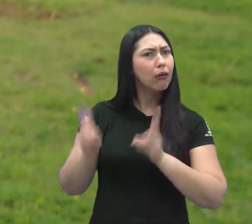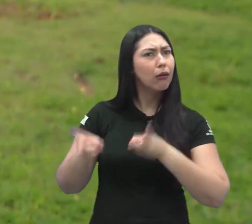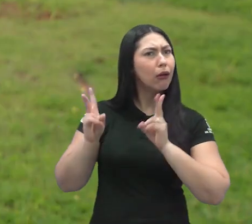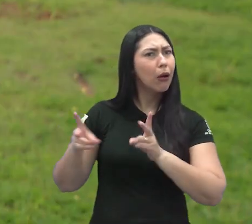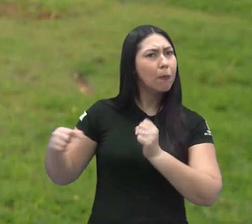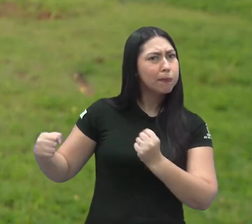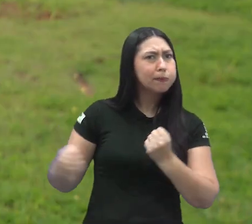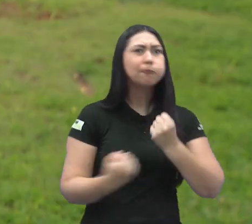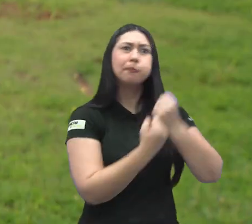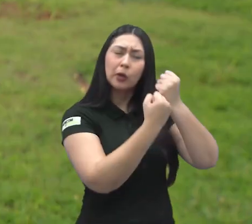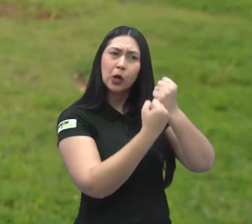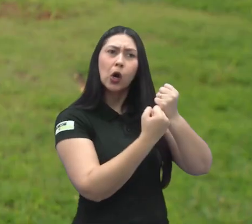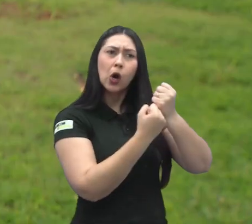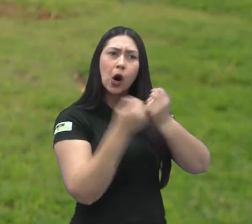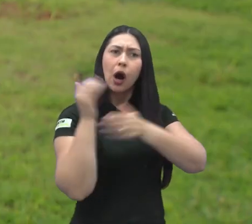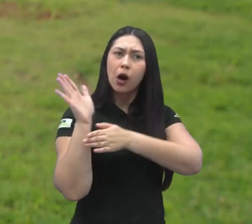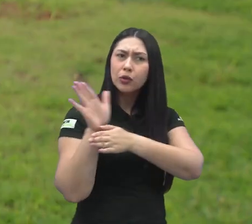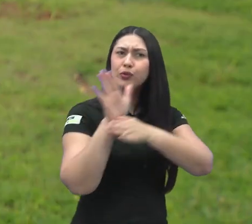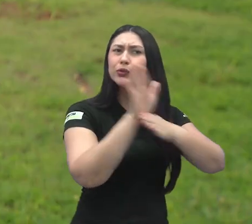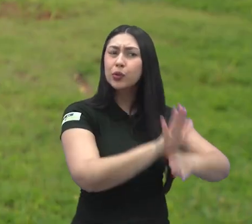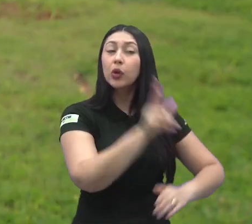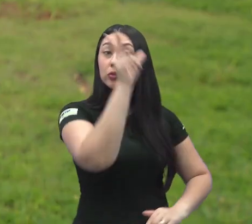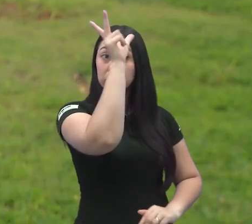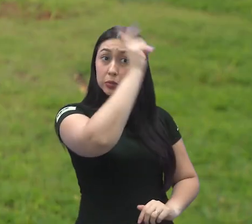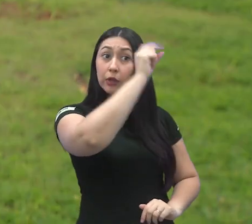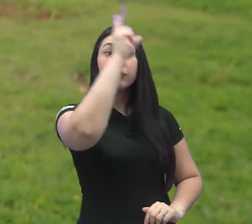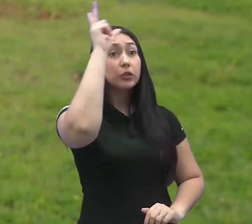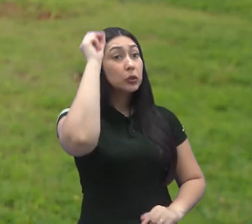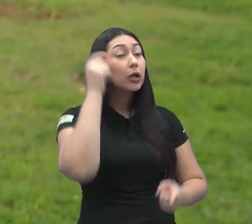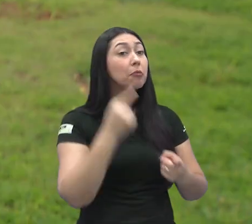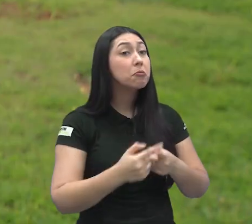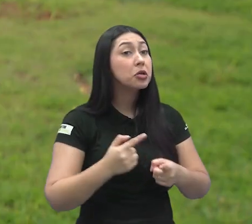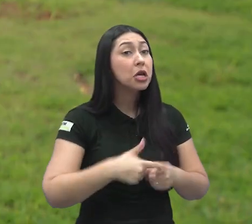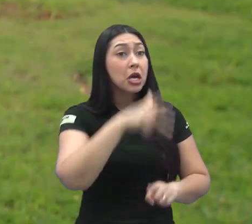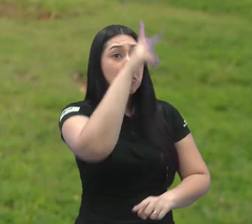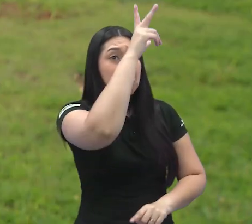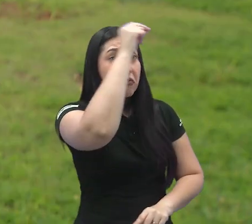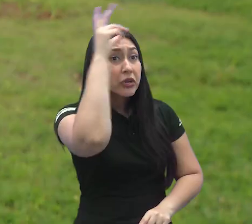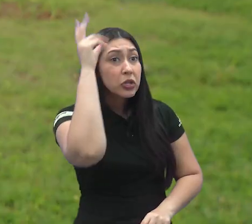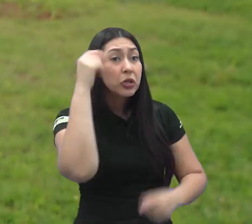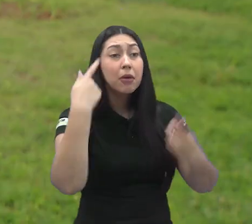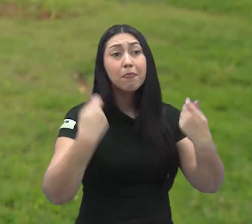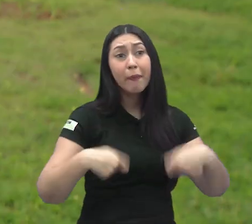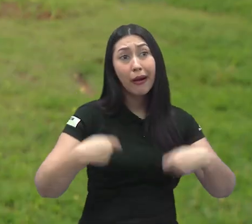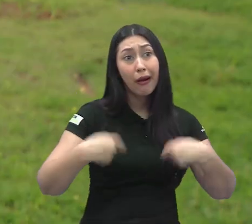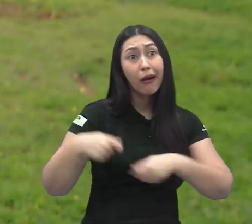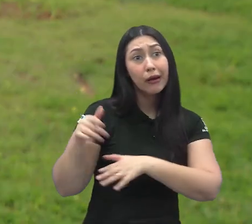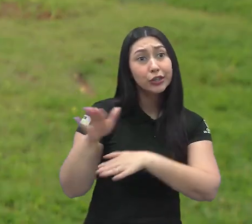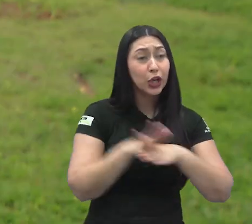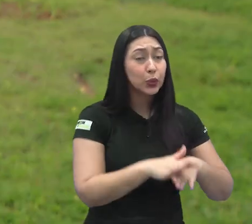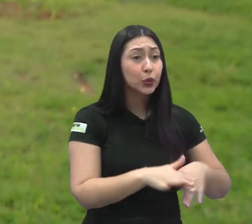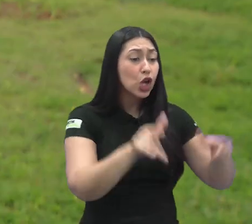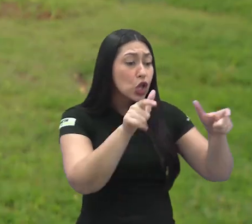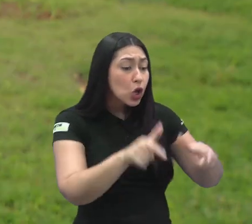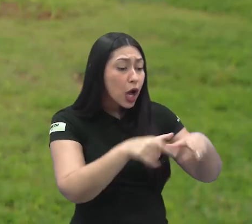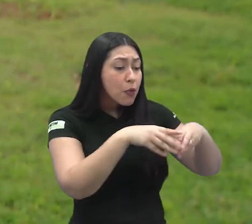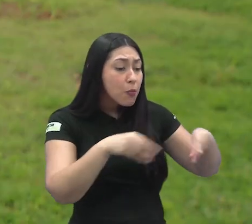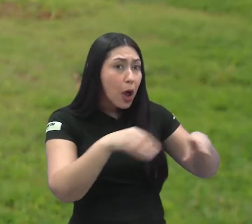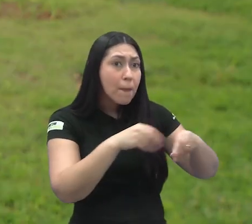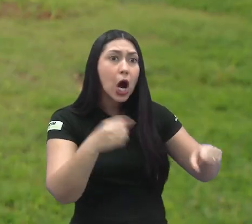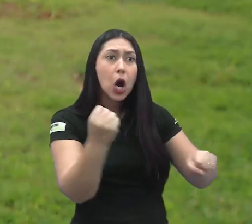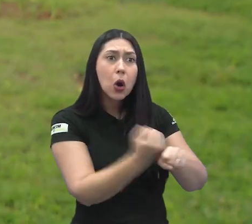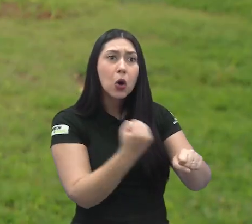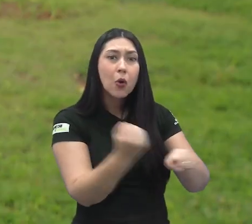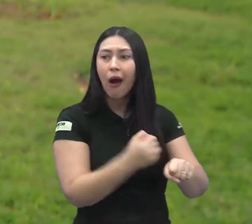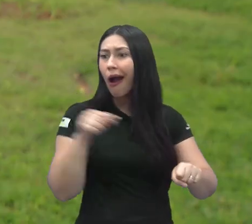sempre esteve ao lado, né, ajudando muito a prefeitura, que a prefeitura precisava de ajuda de terra para